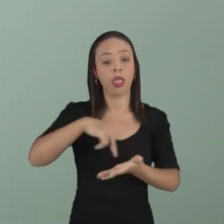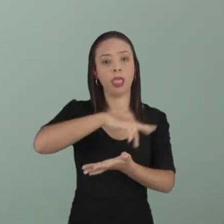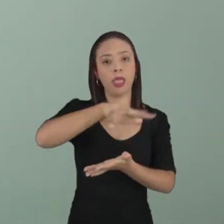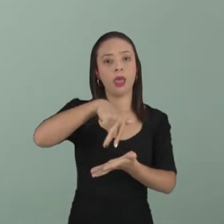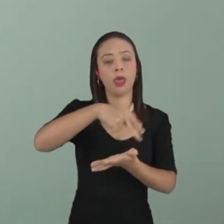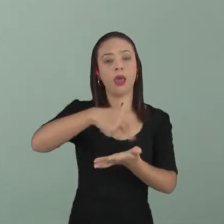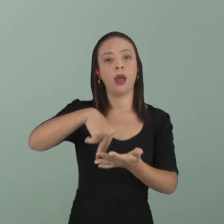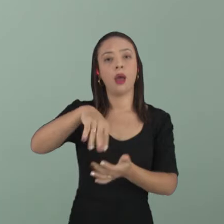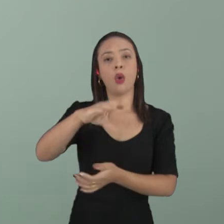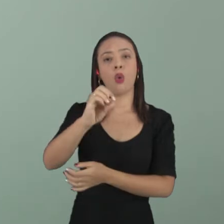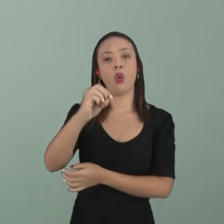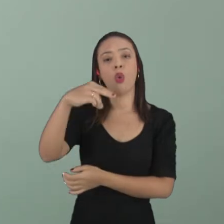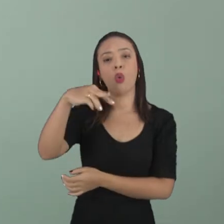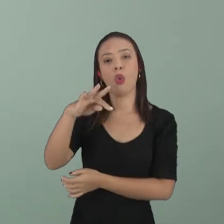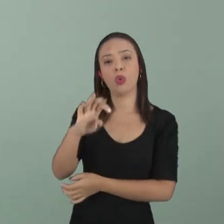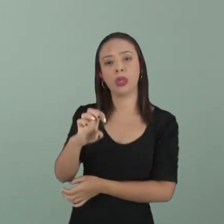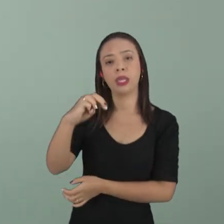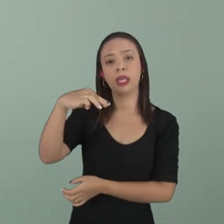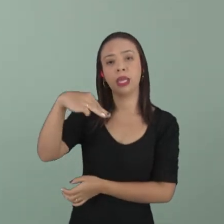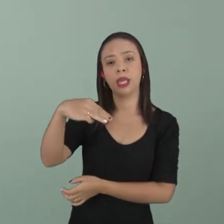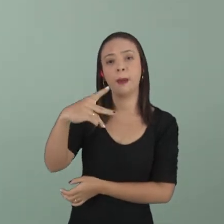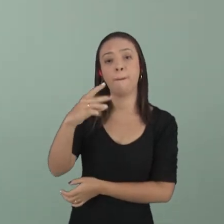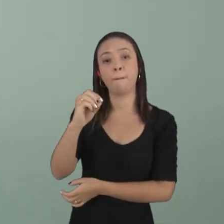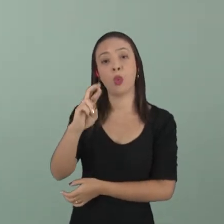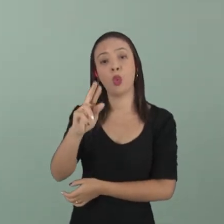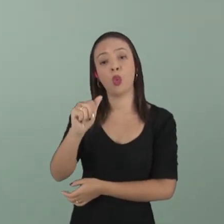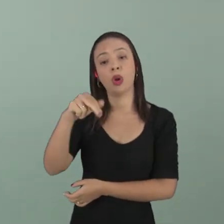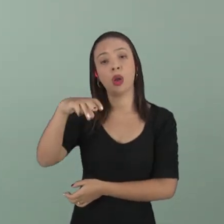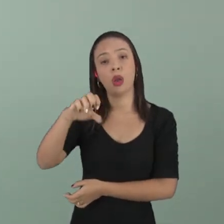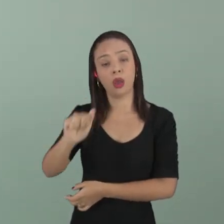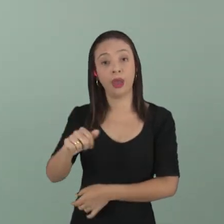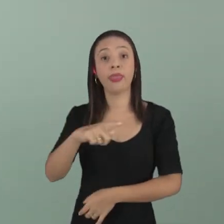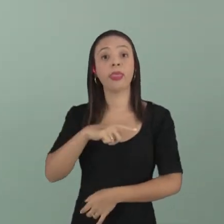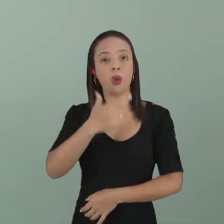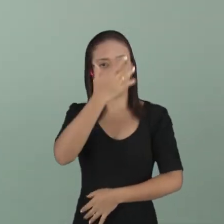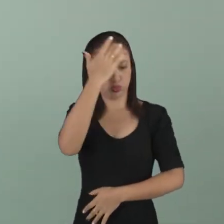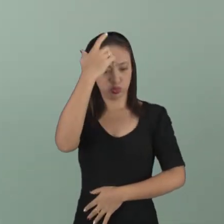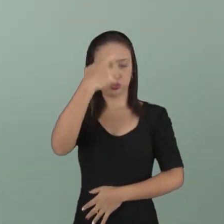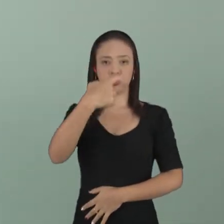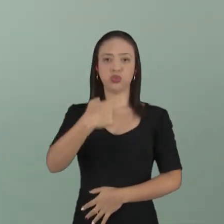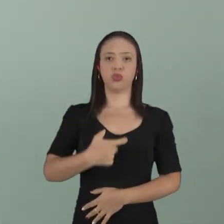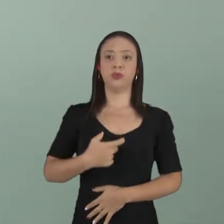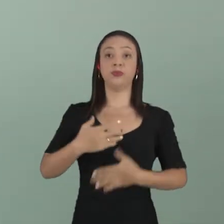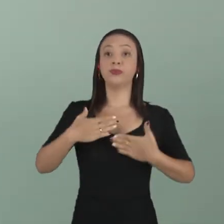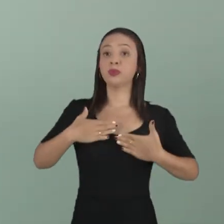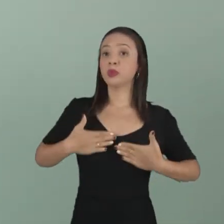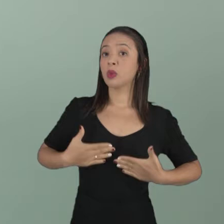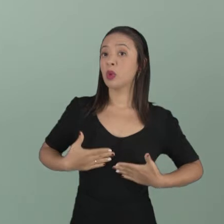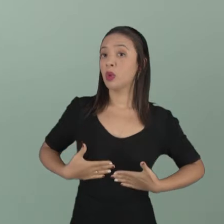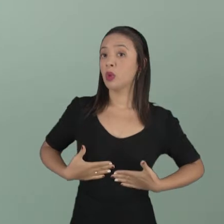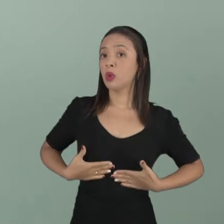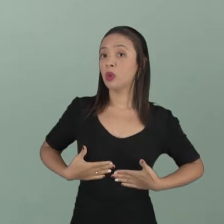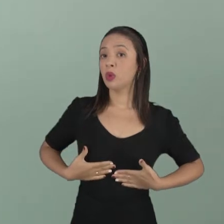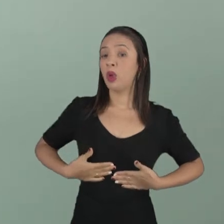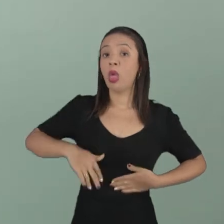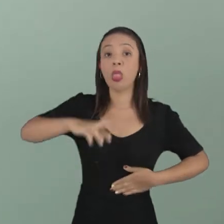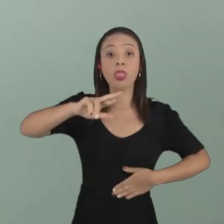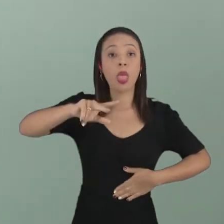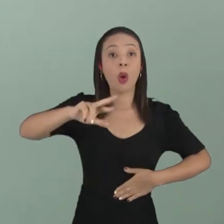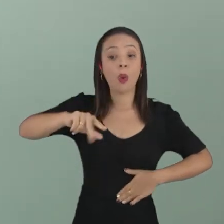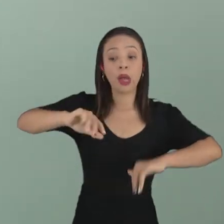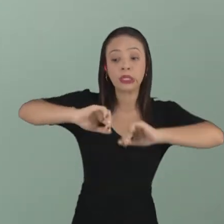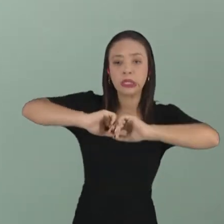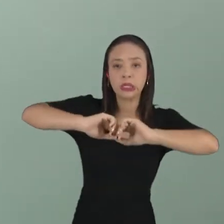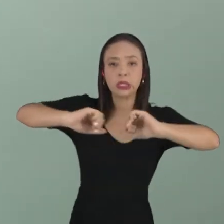dança contemporânea, nós percebemos um sujeito. Nós percebemos que o corpo ele não é algo apartado de alguém que